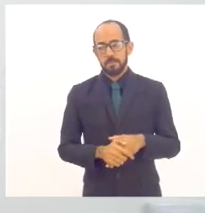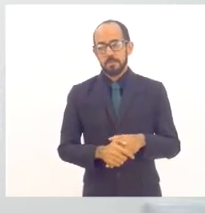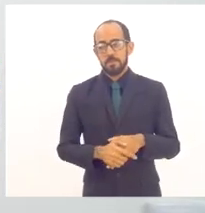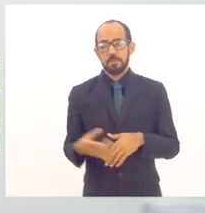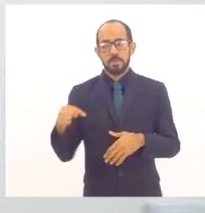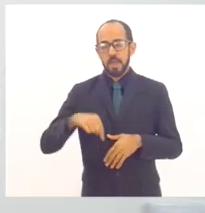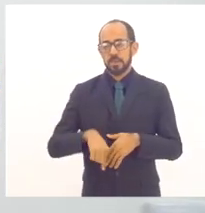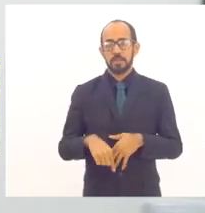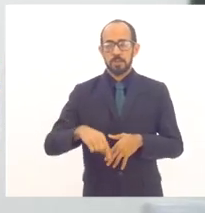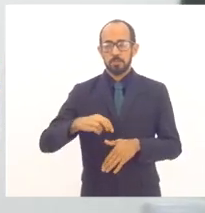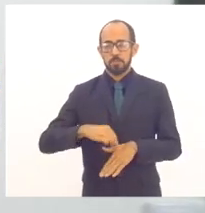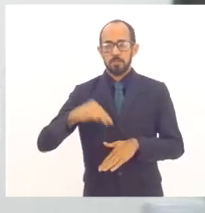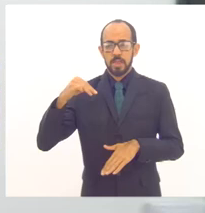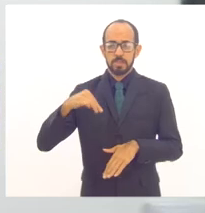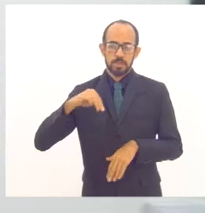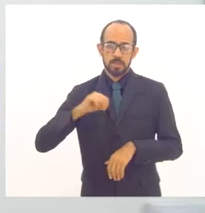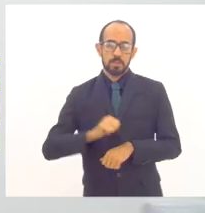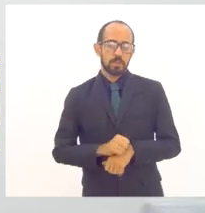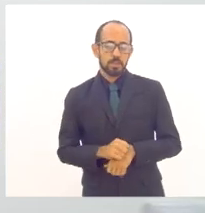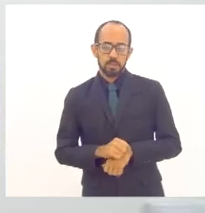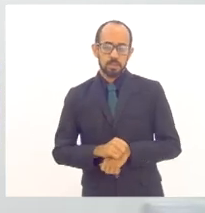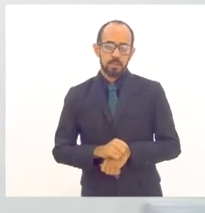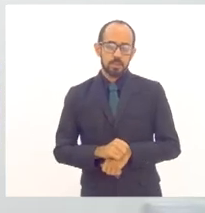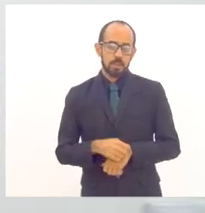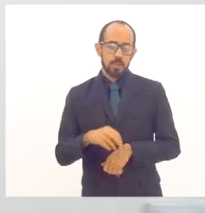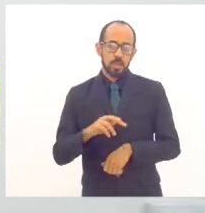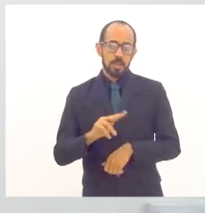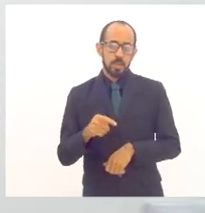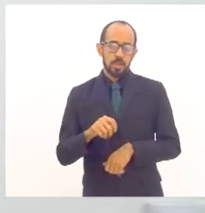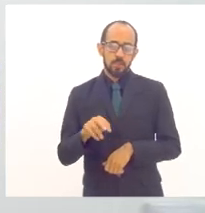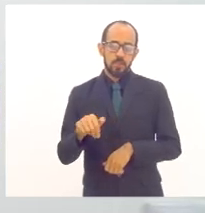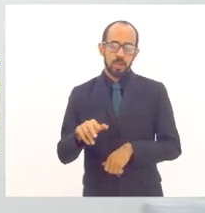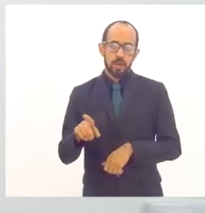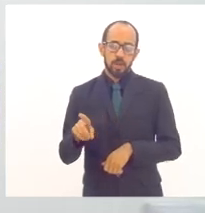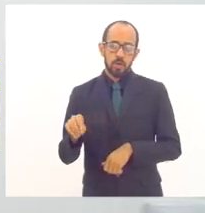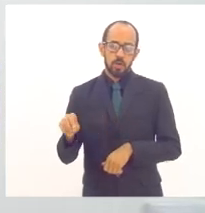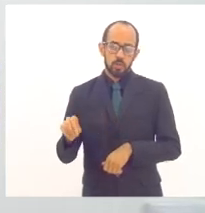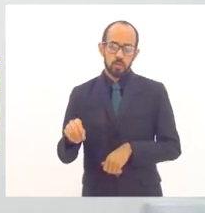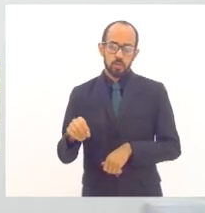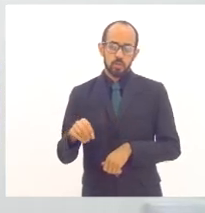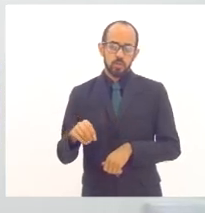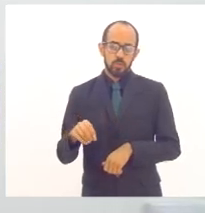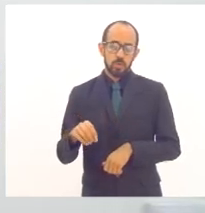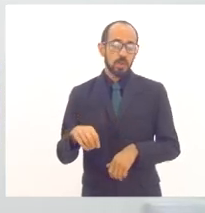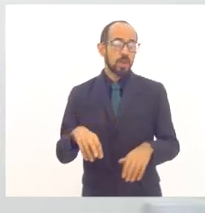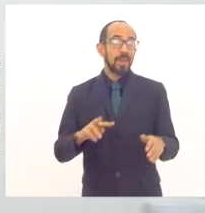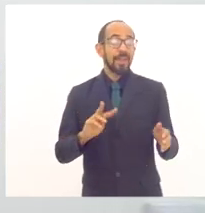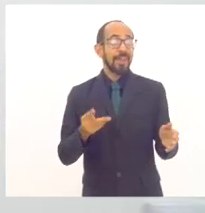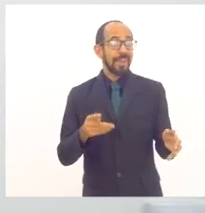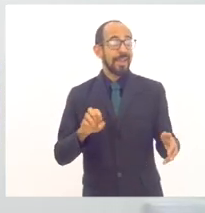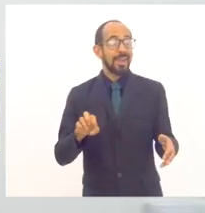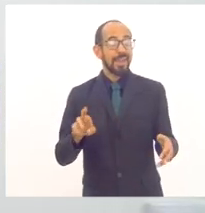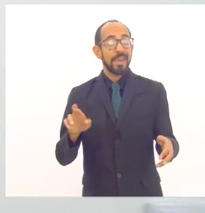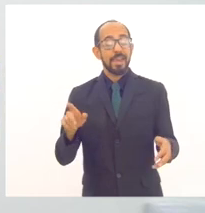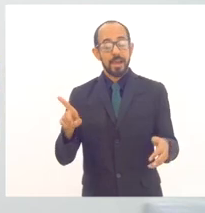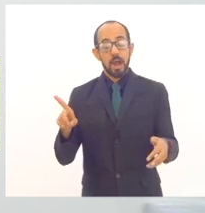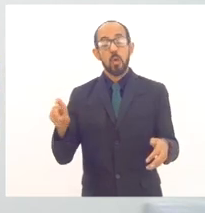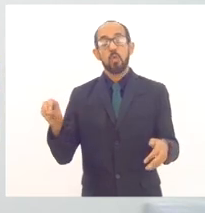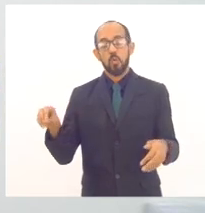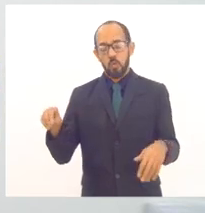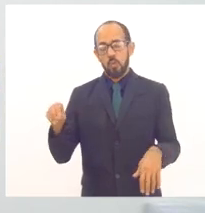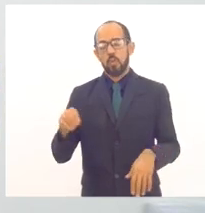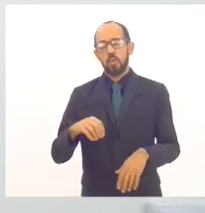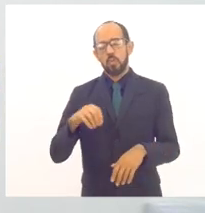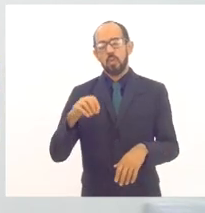o mestre Everaldo Teixeira. Heraldo Teixeira, desculpe, mestre Heraldo